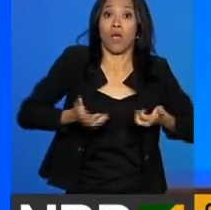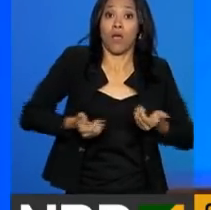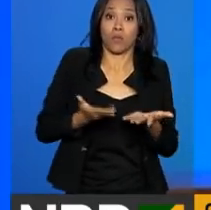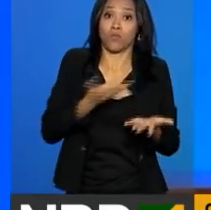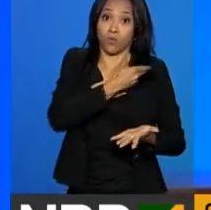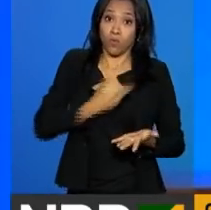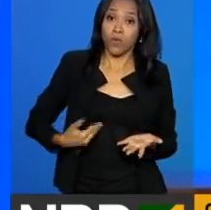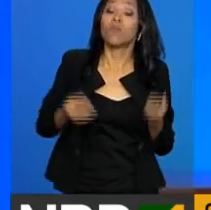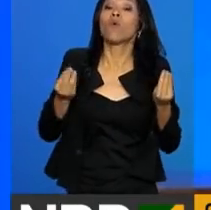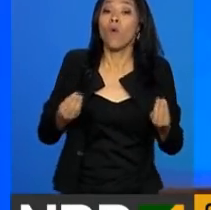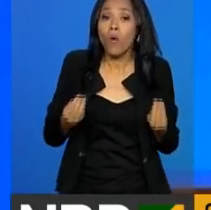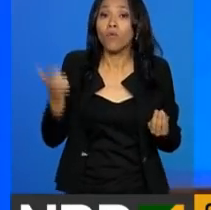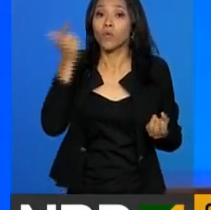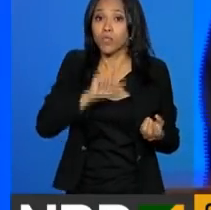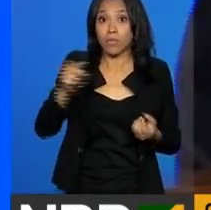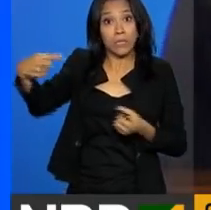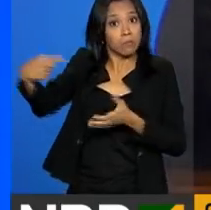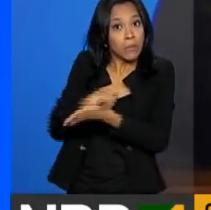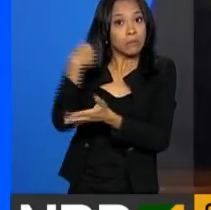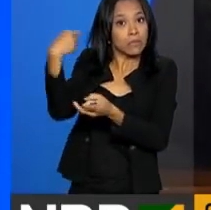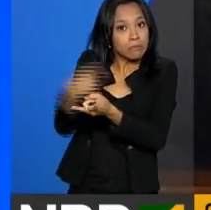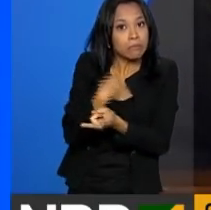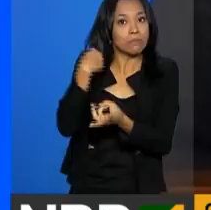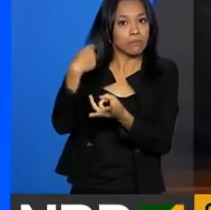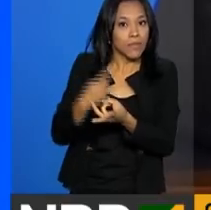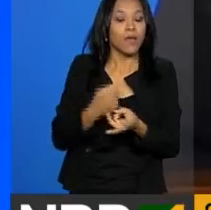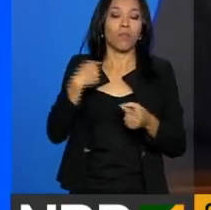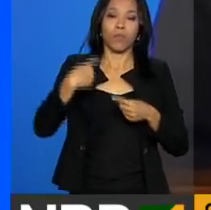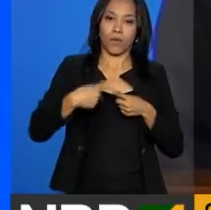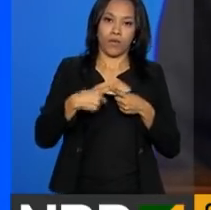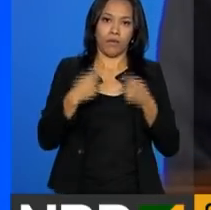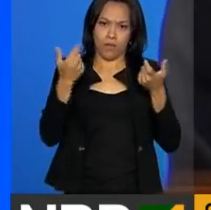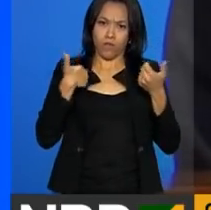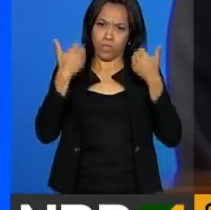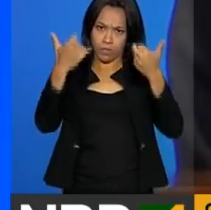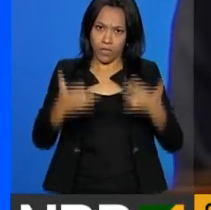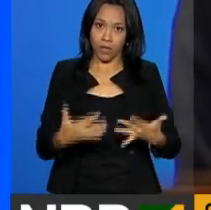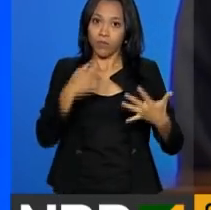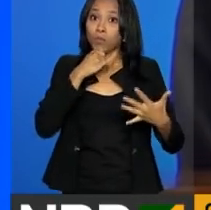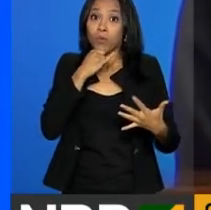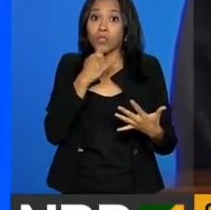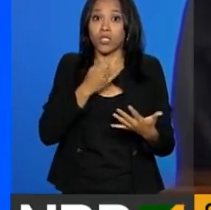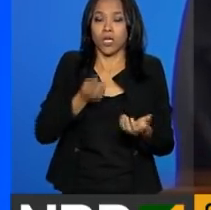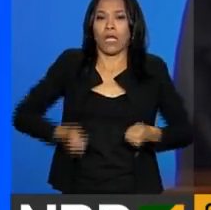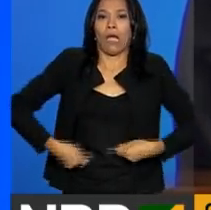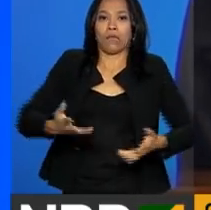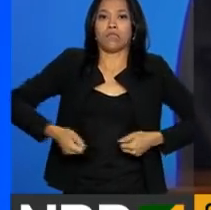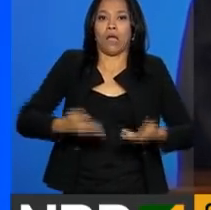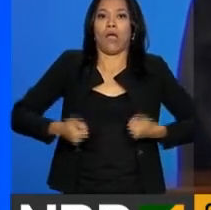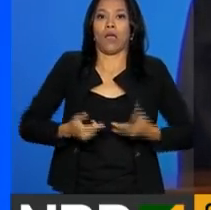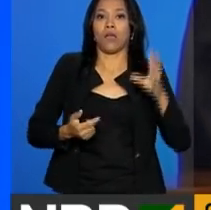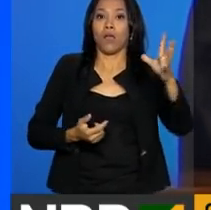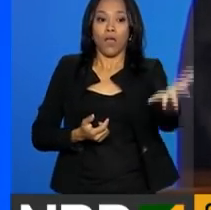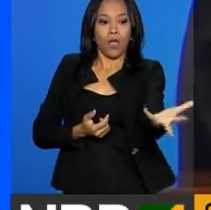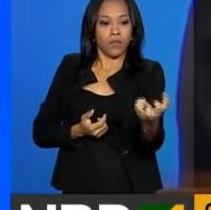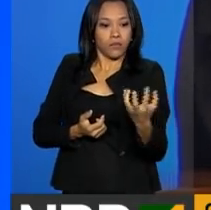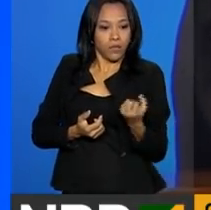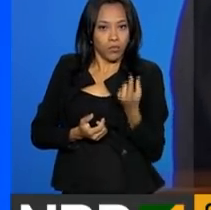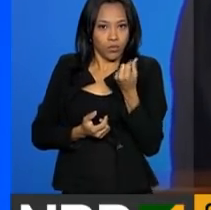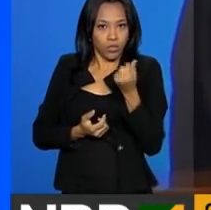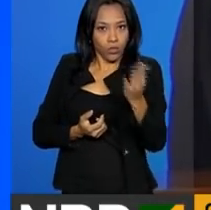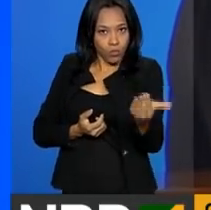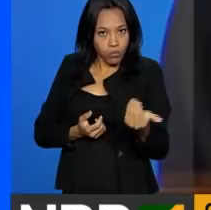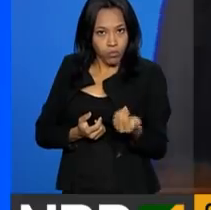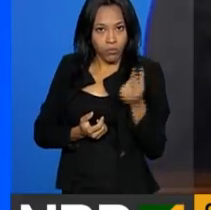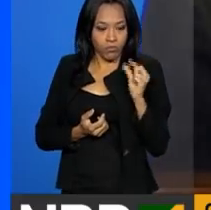públicos ele parte de uma concepção muito trivial ou seja você não pode gastar mais do que aquilo que você arrecada não é